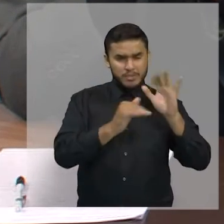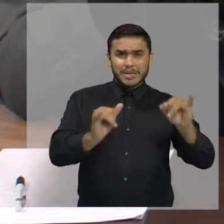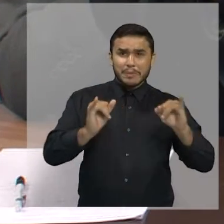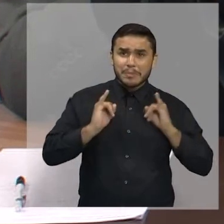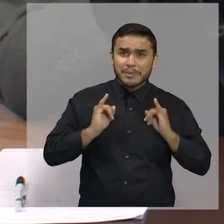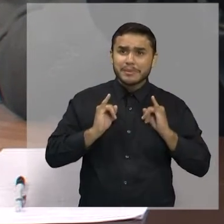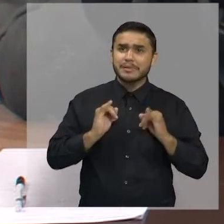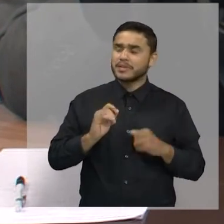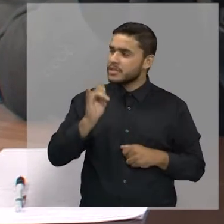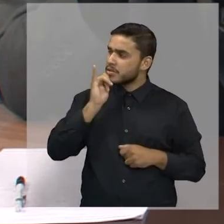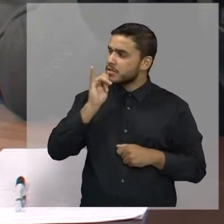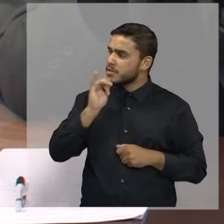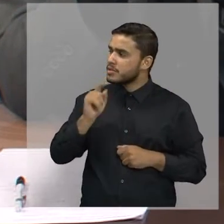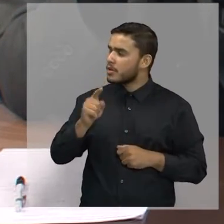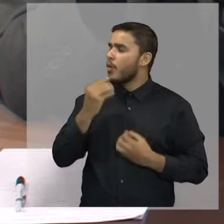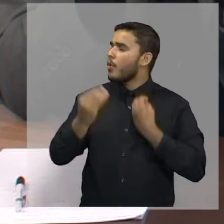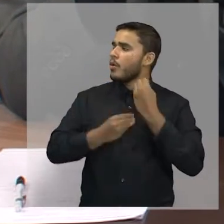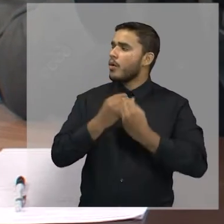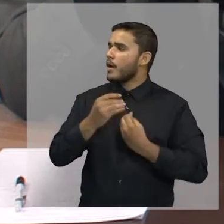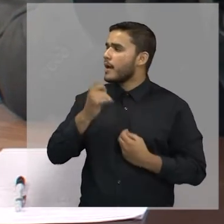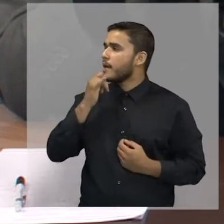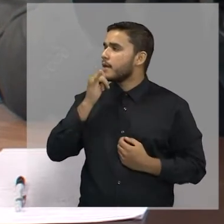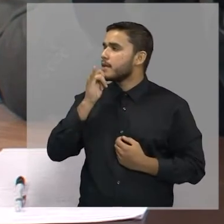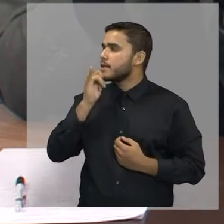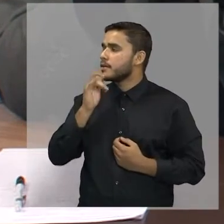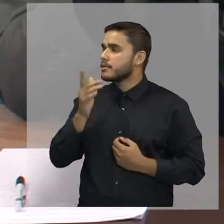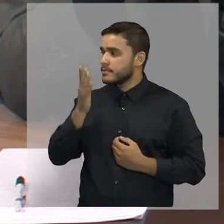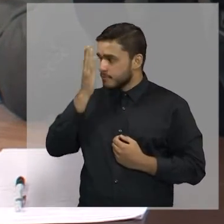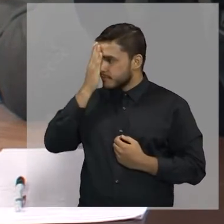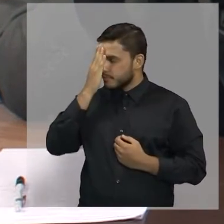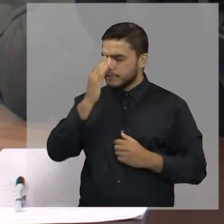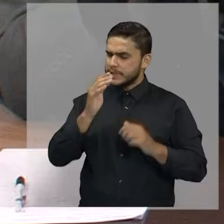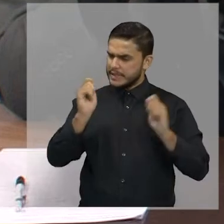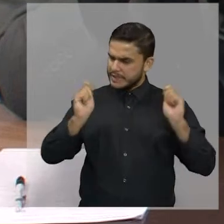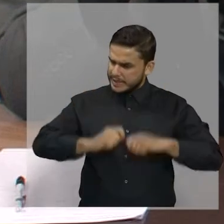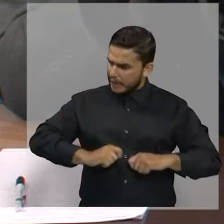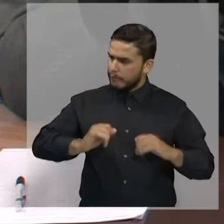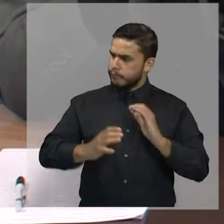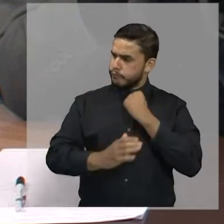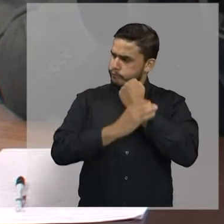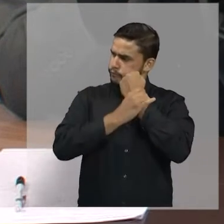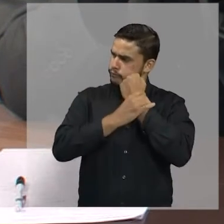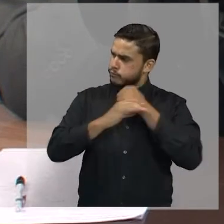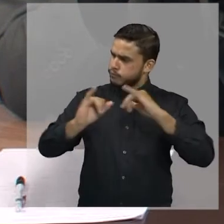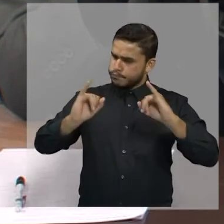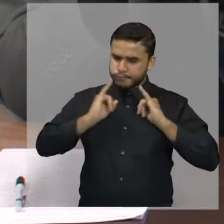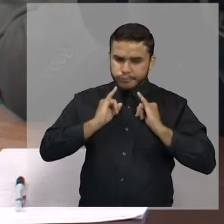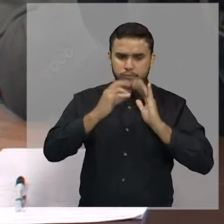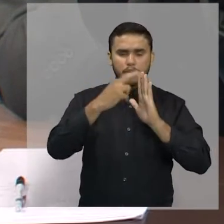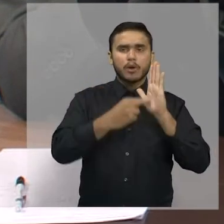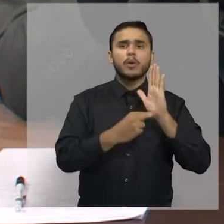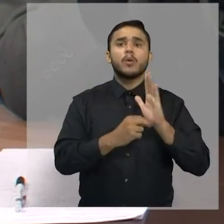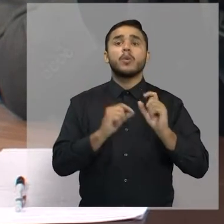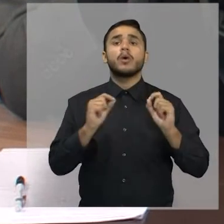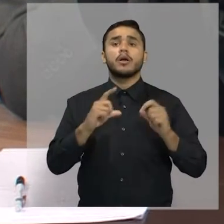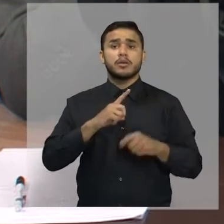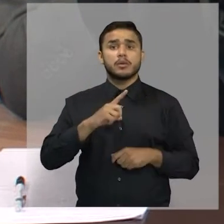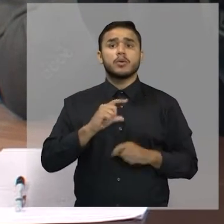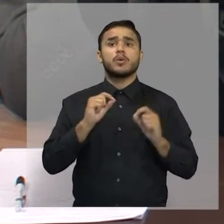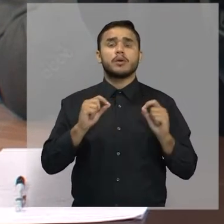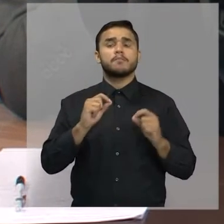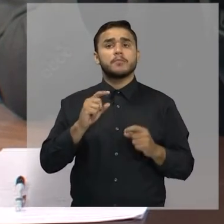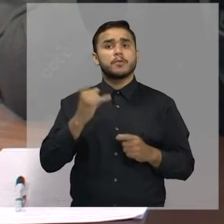previdenciário, para ele ser crível, ou você acreditar no sistema previdenciário, deve existir